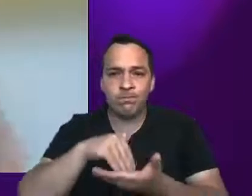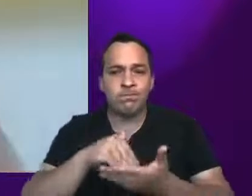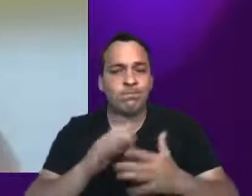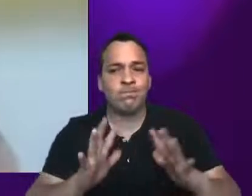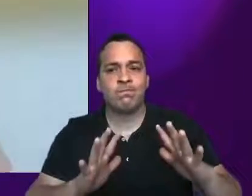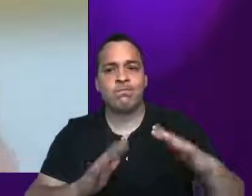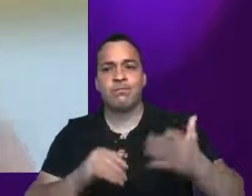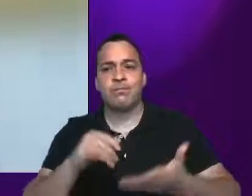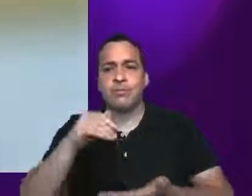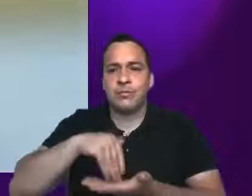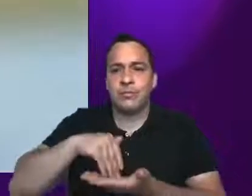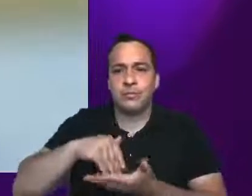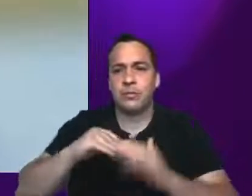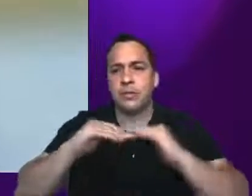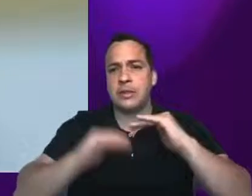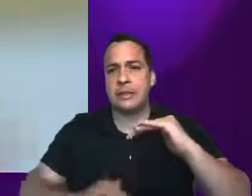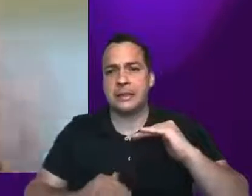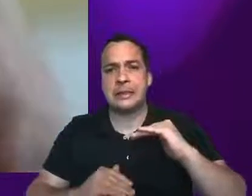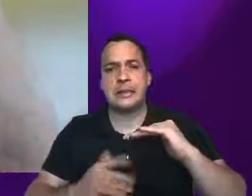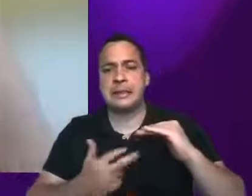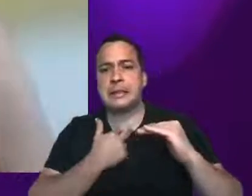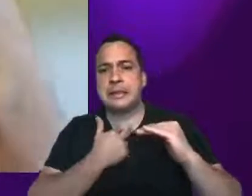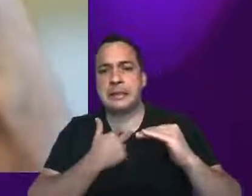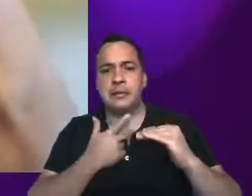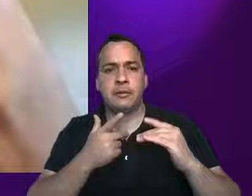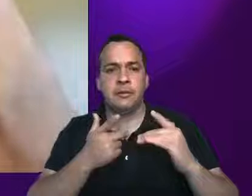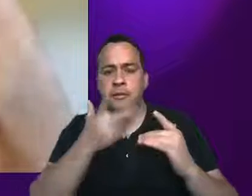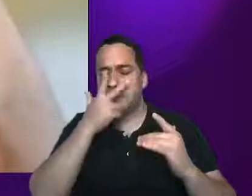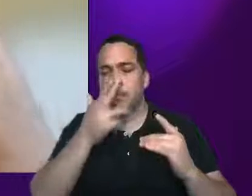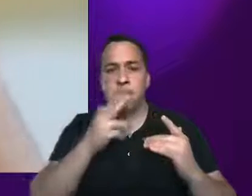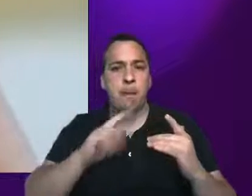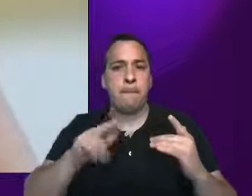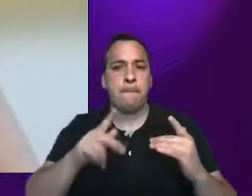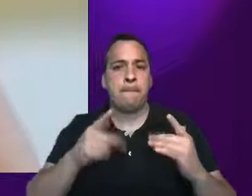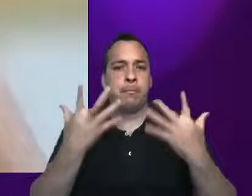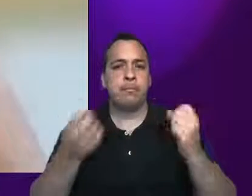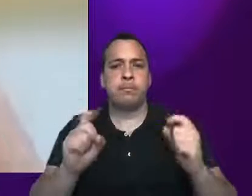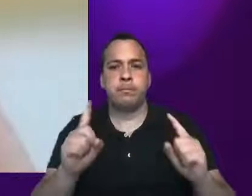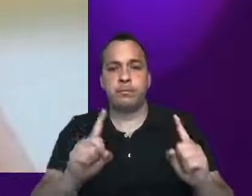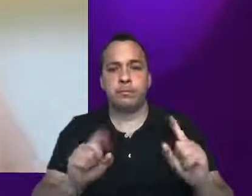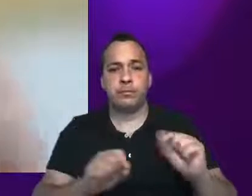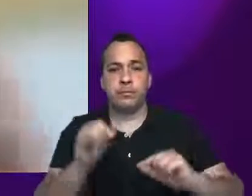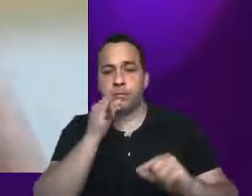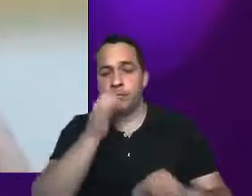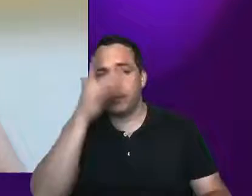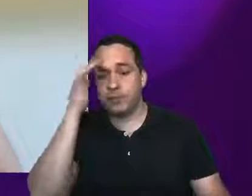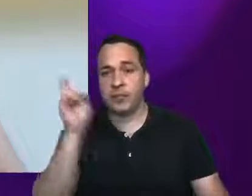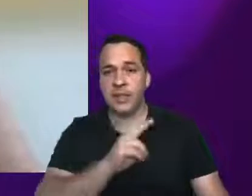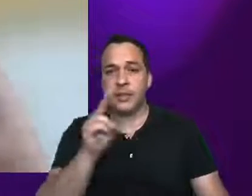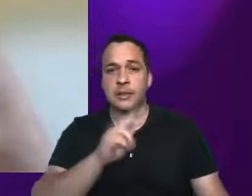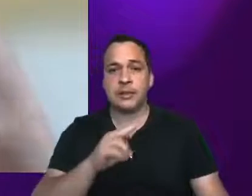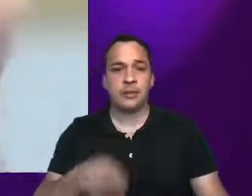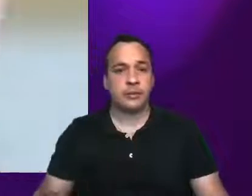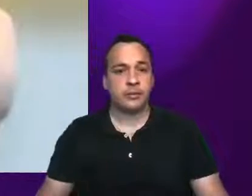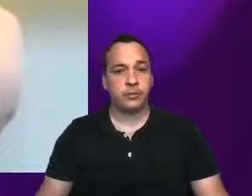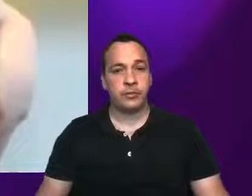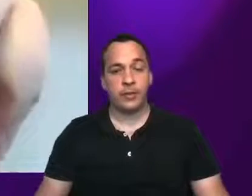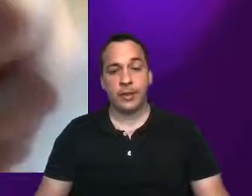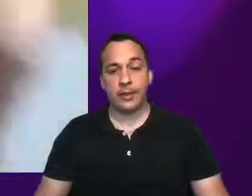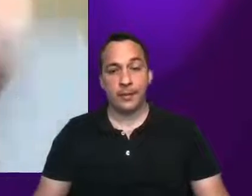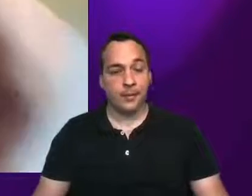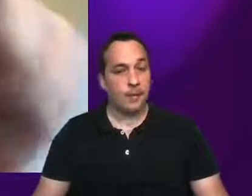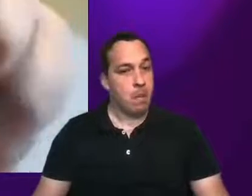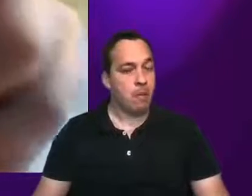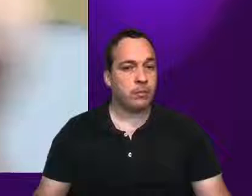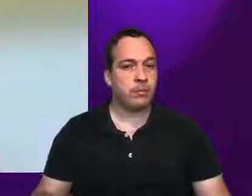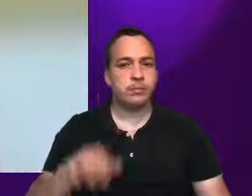talvez isso não seja uma coisa intuitivamente aceita pelo intensivista. Furosemida e quetiapina são as duas